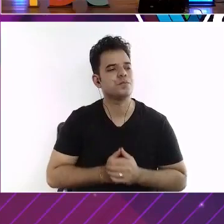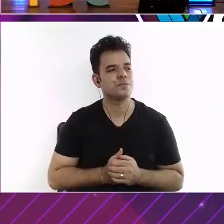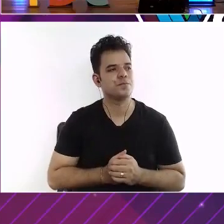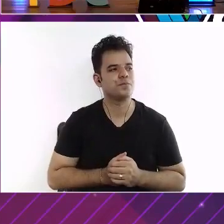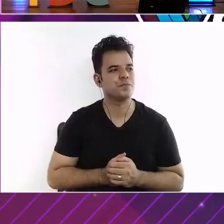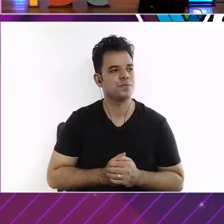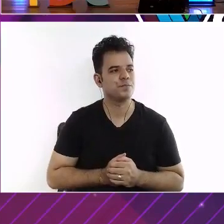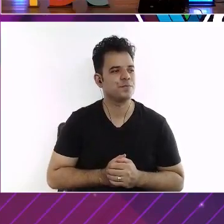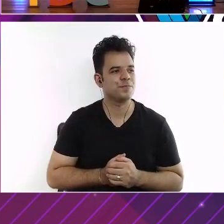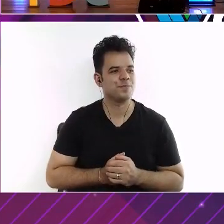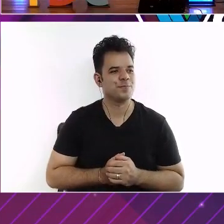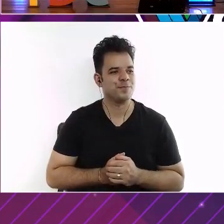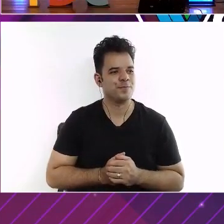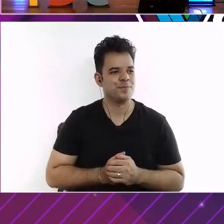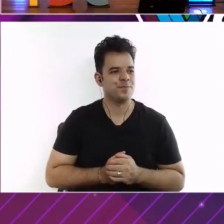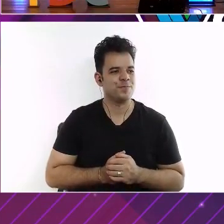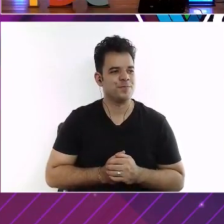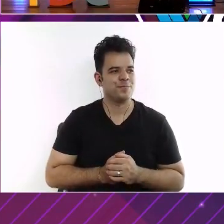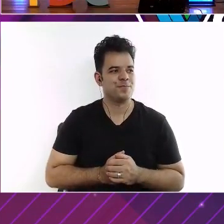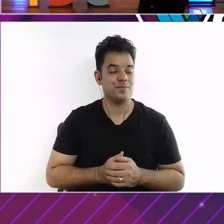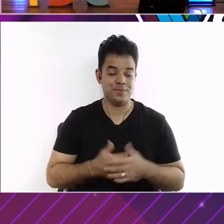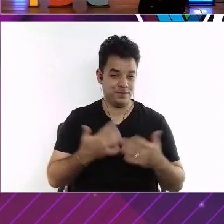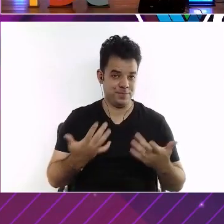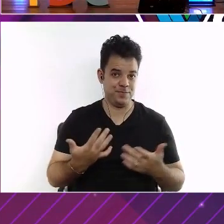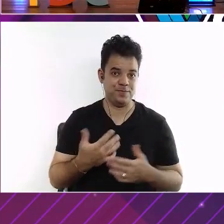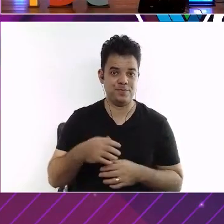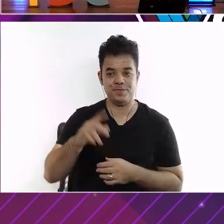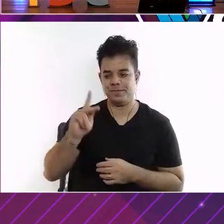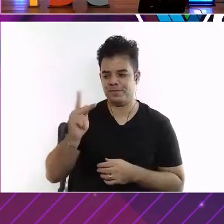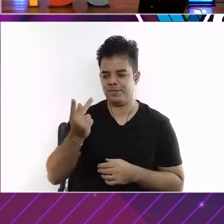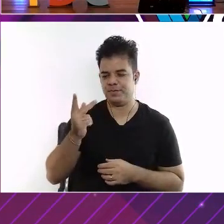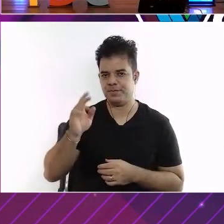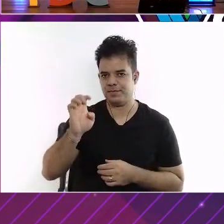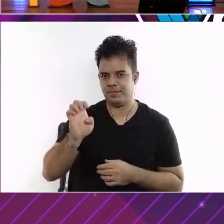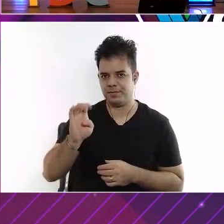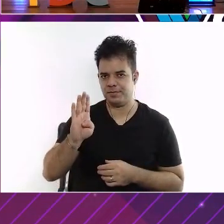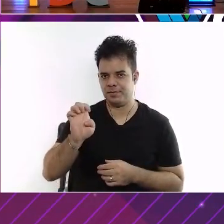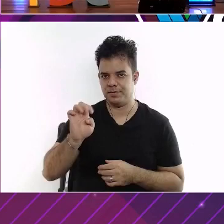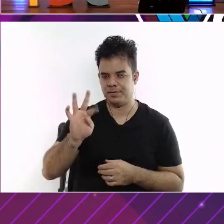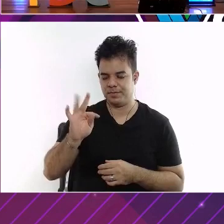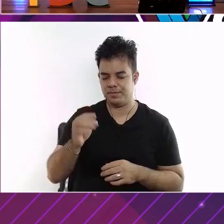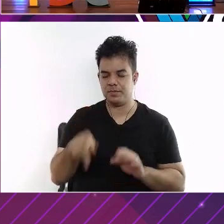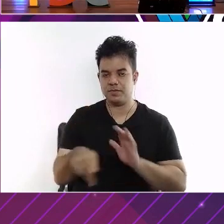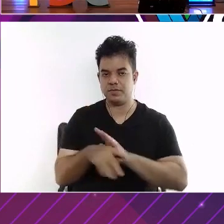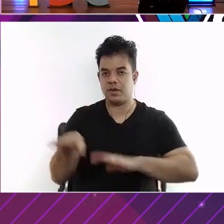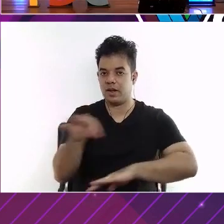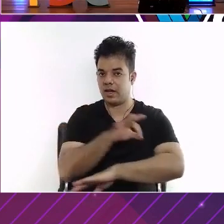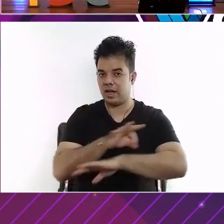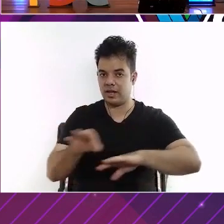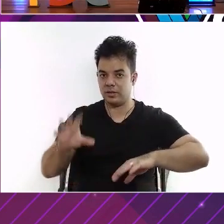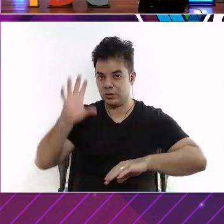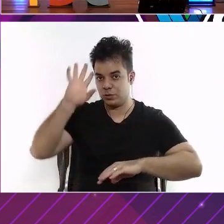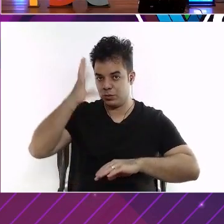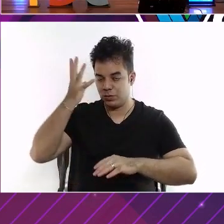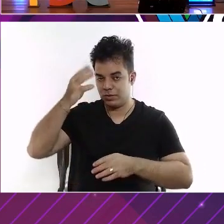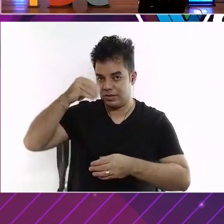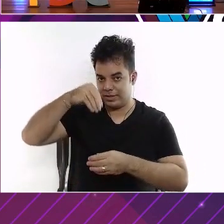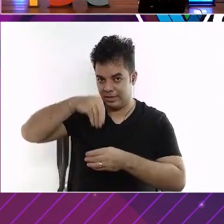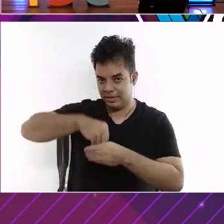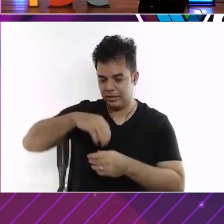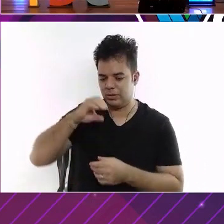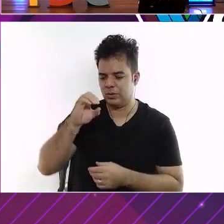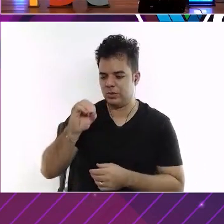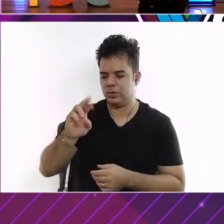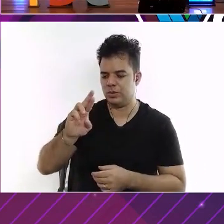Vai. Aqui. Bom, meu nome é Herbert Menezes, eu sou arquiteto de soluções de MySQL dentro da Oracle, tá?